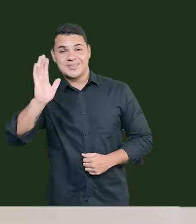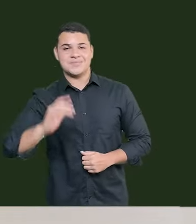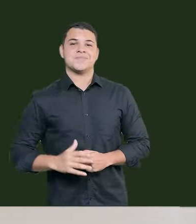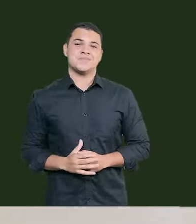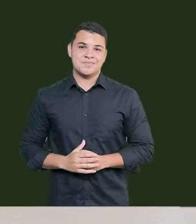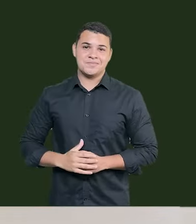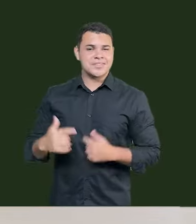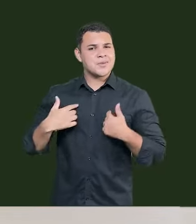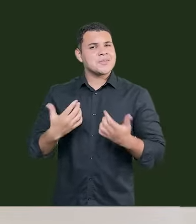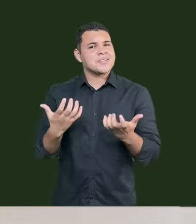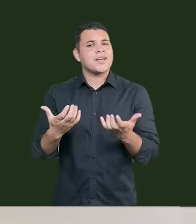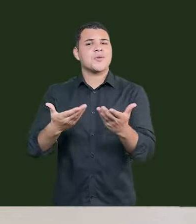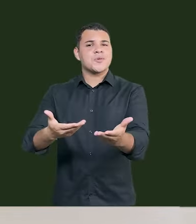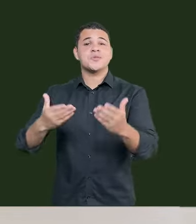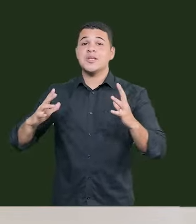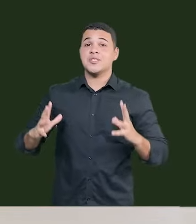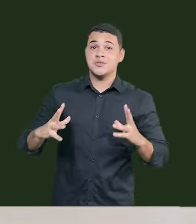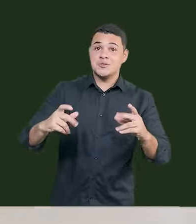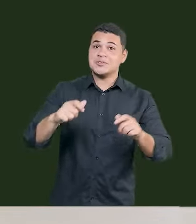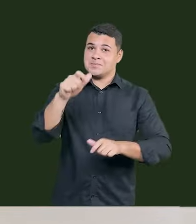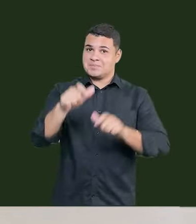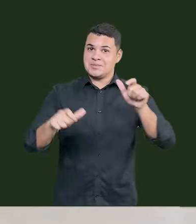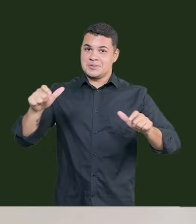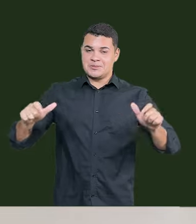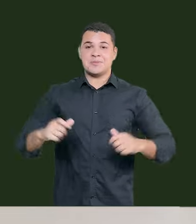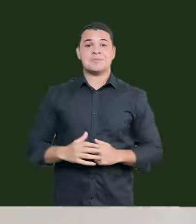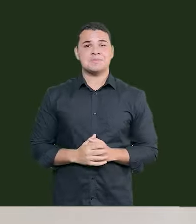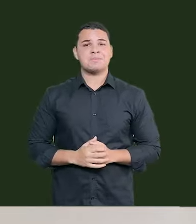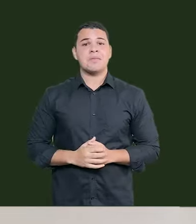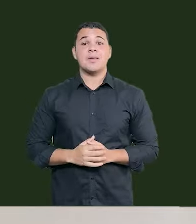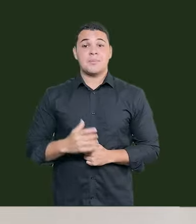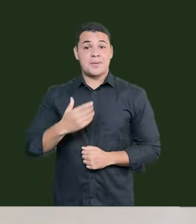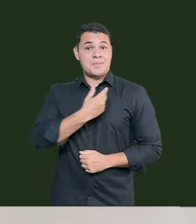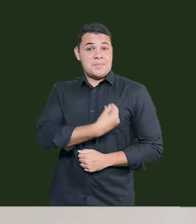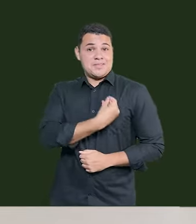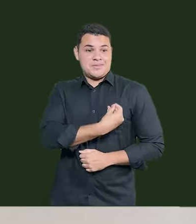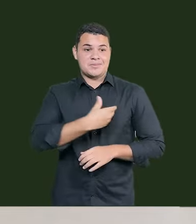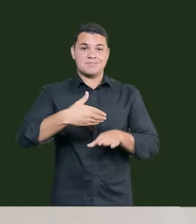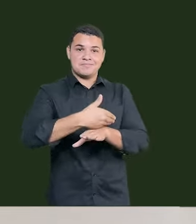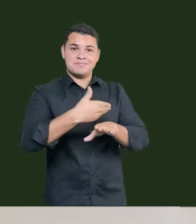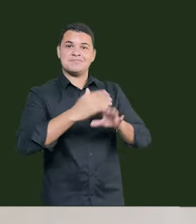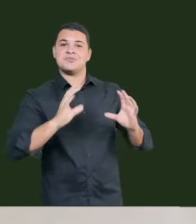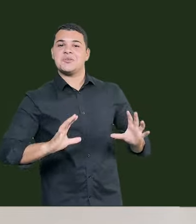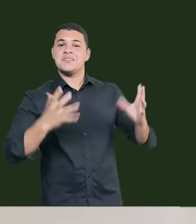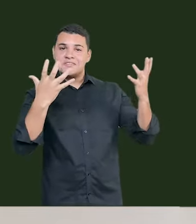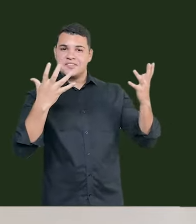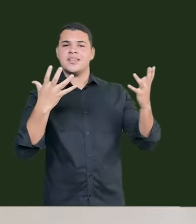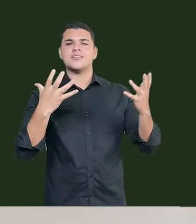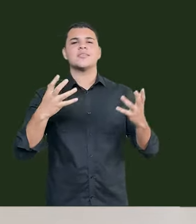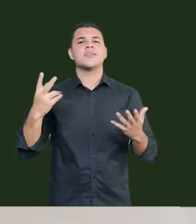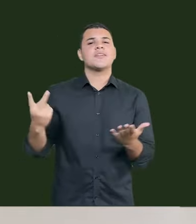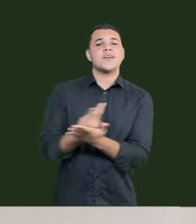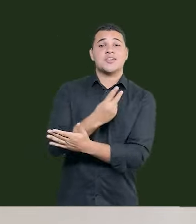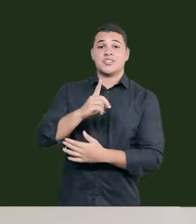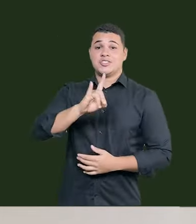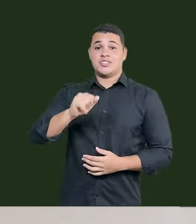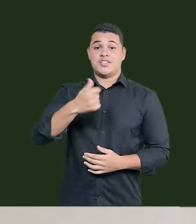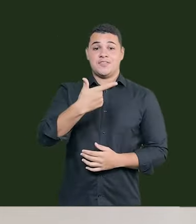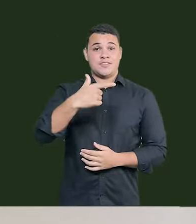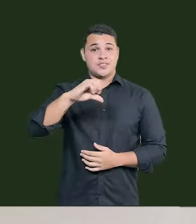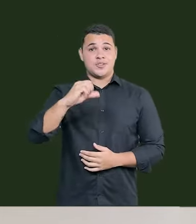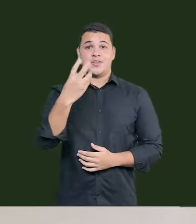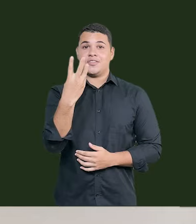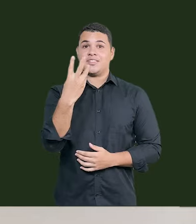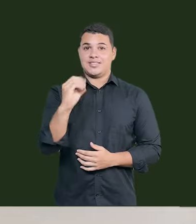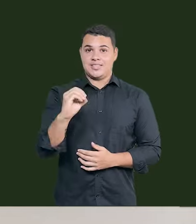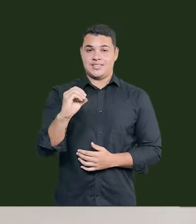Olá, gostaria de convidar a todas e todos para o webinário que será realizado nos dias 29, 30 e